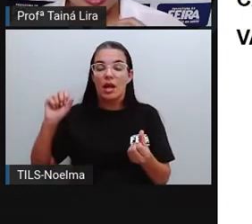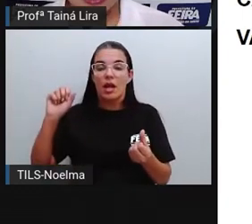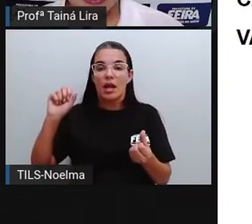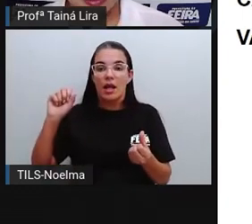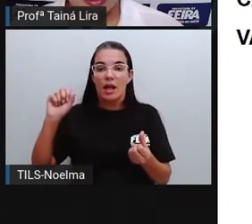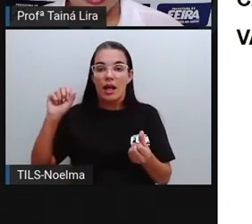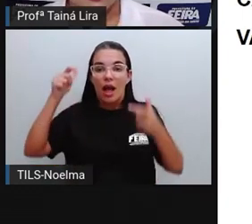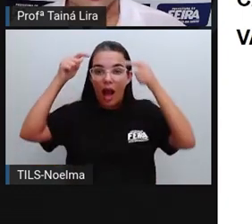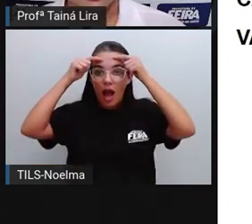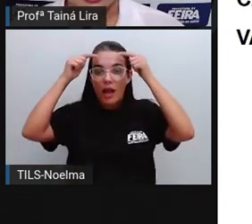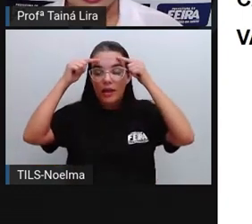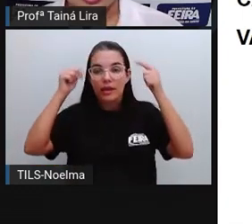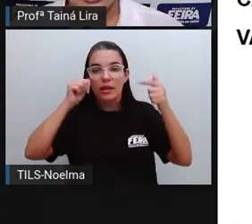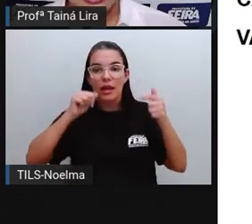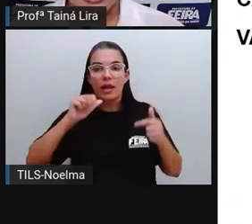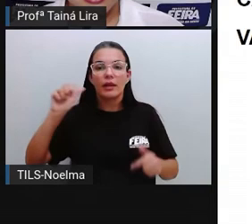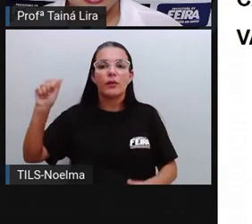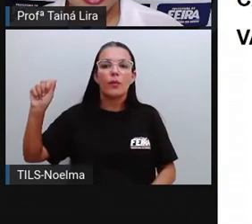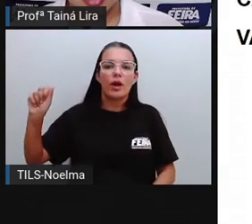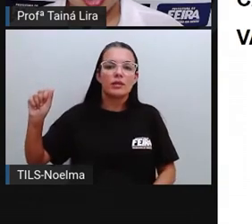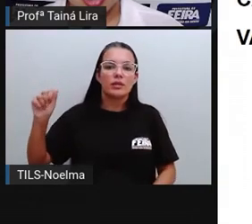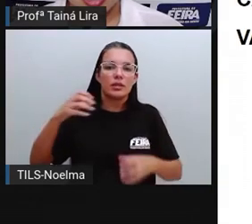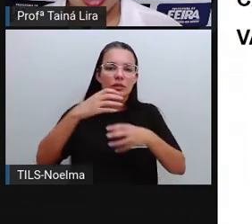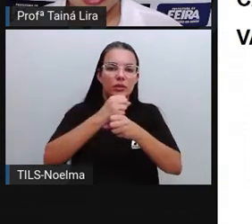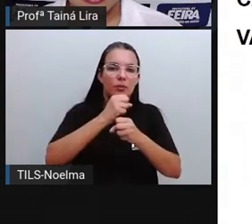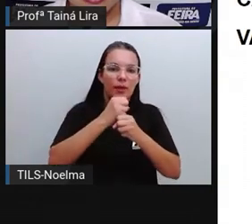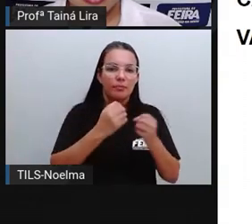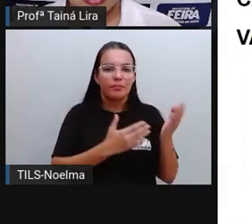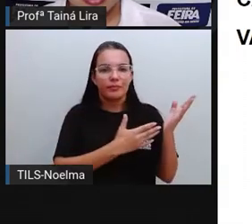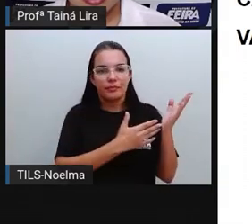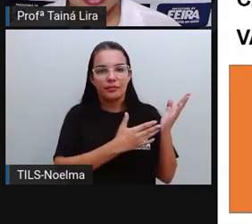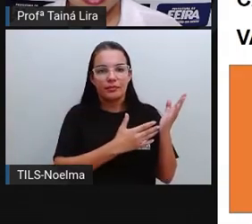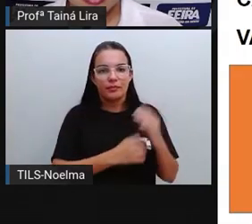Vamos compor os pontos de Larissa e Tatiana.